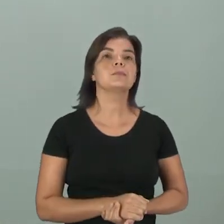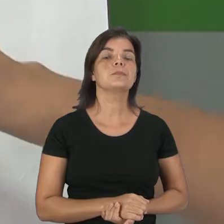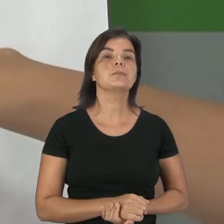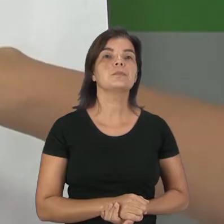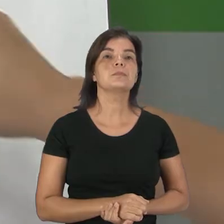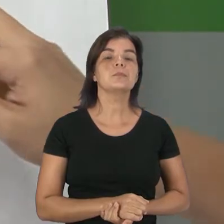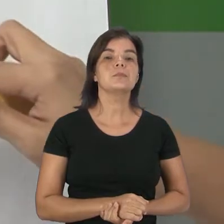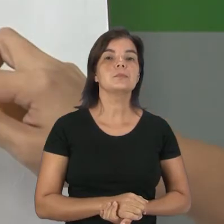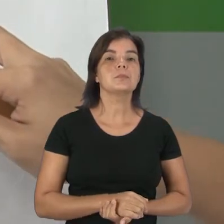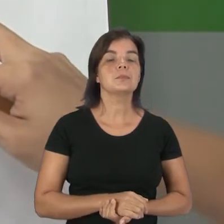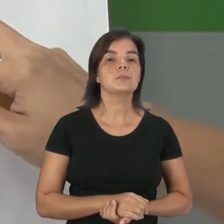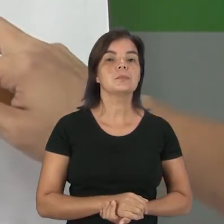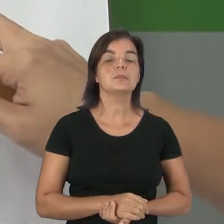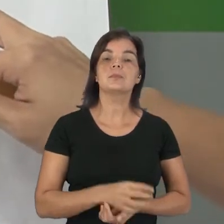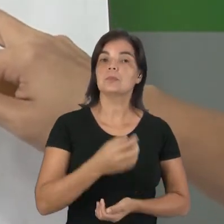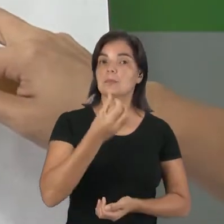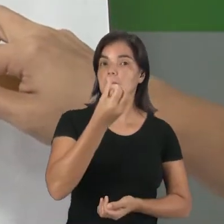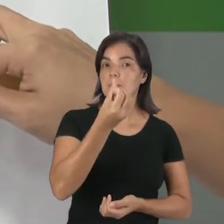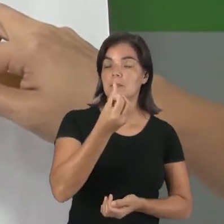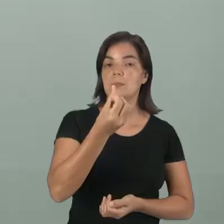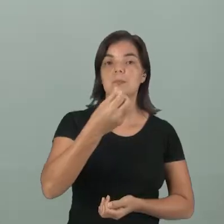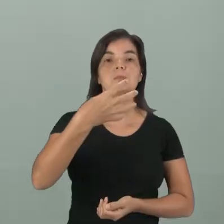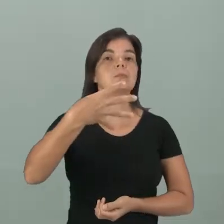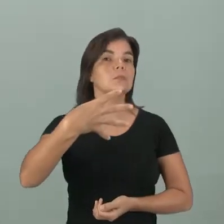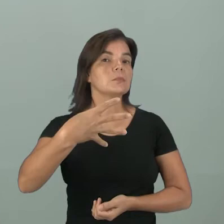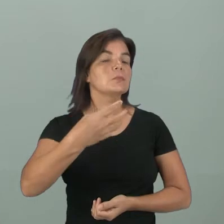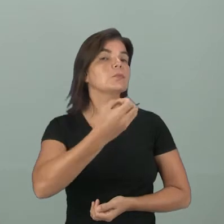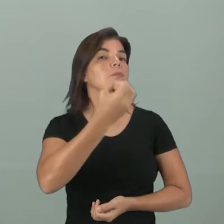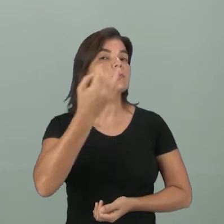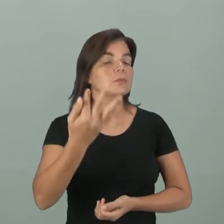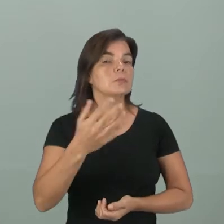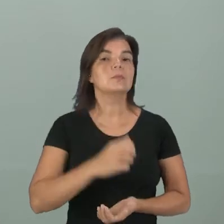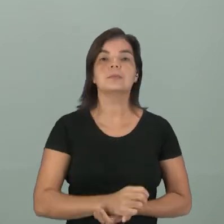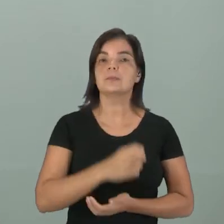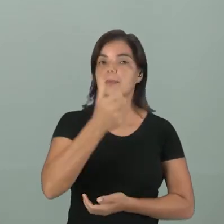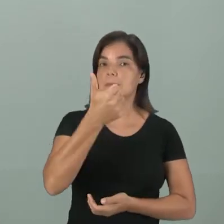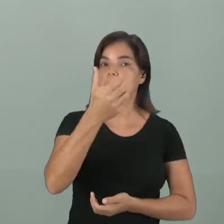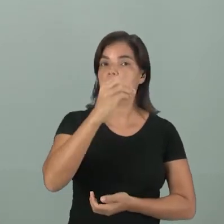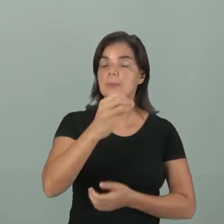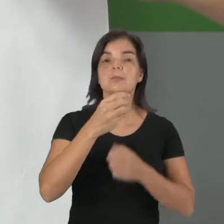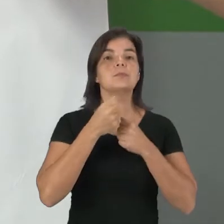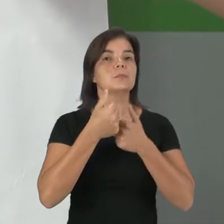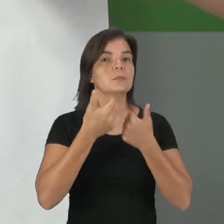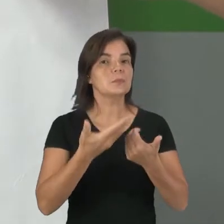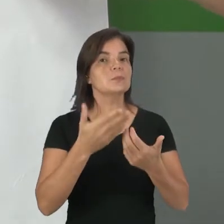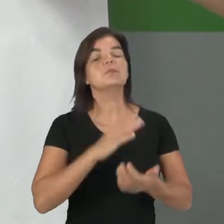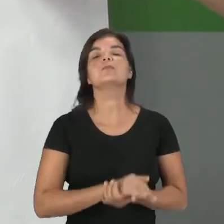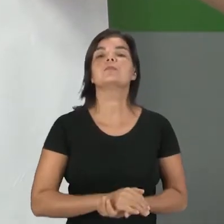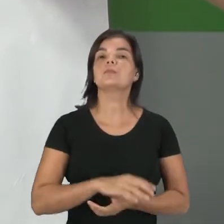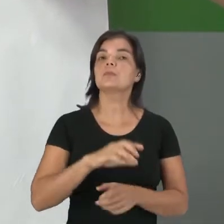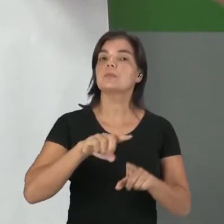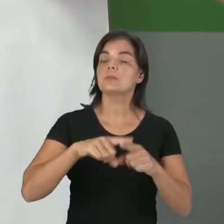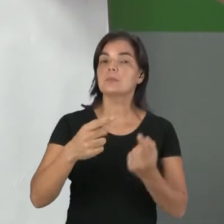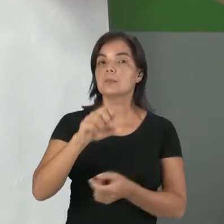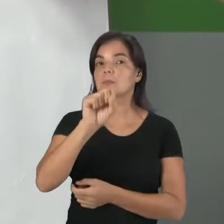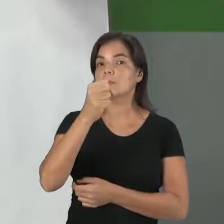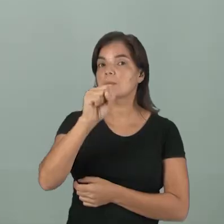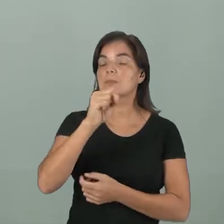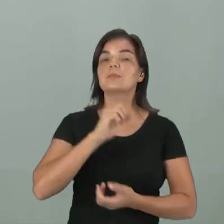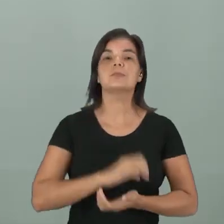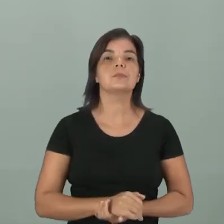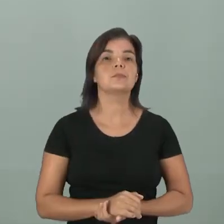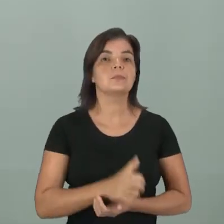só. 6 mais 4 fica quanto? 10. Muito bem. Mais 8 fica